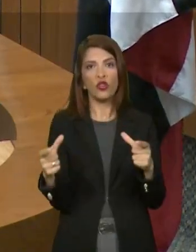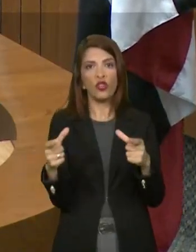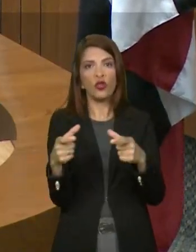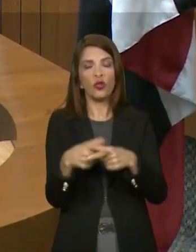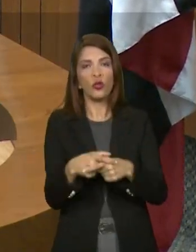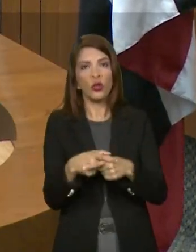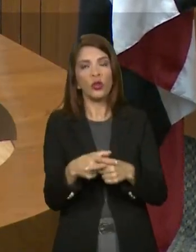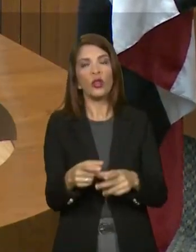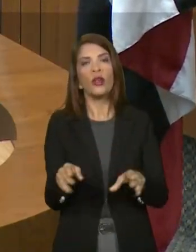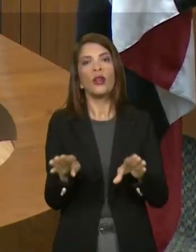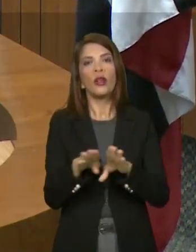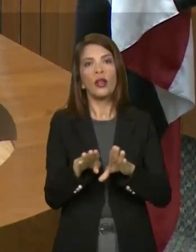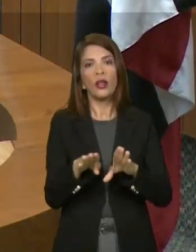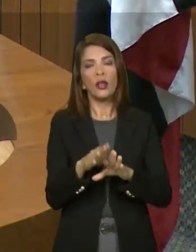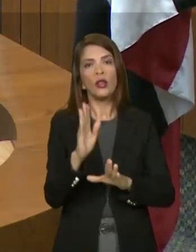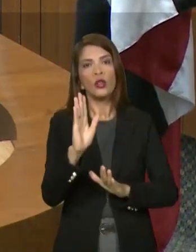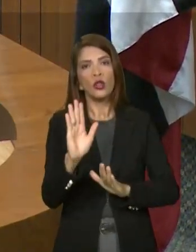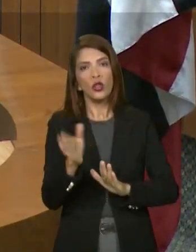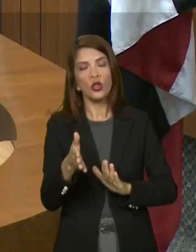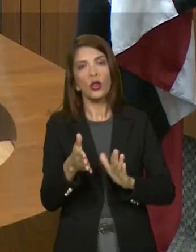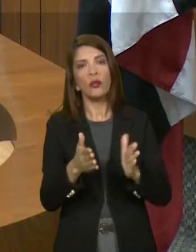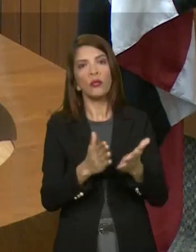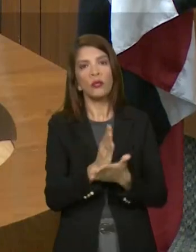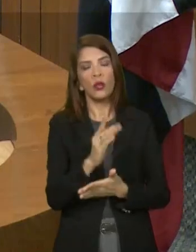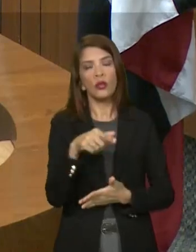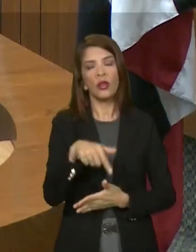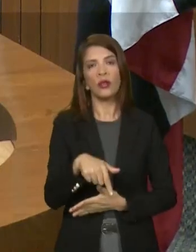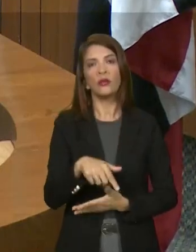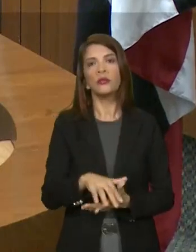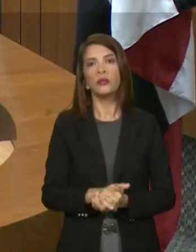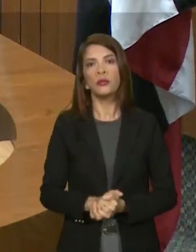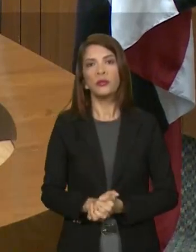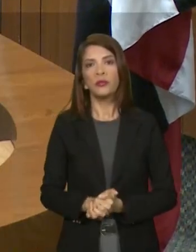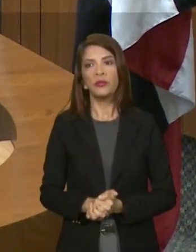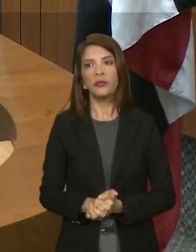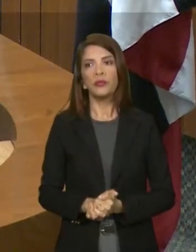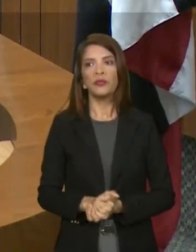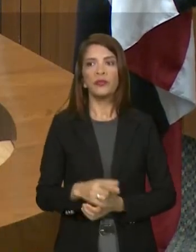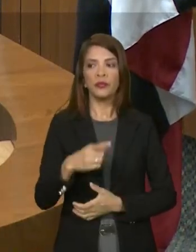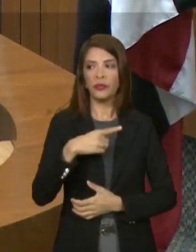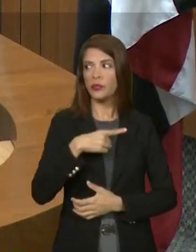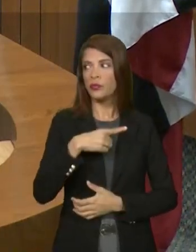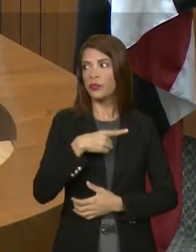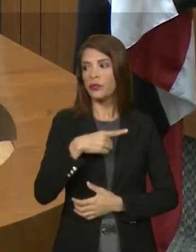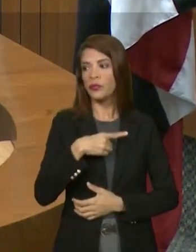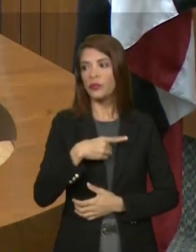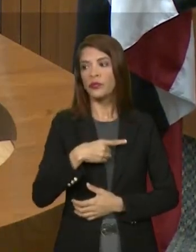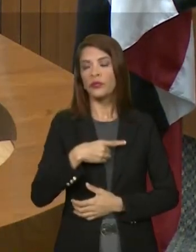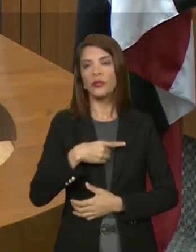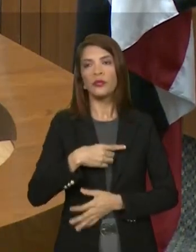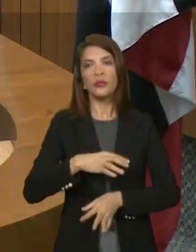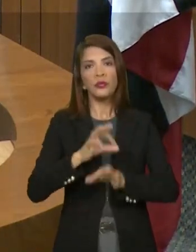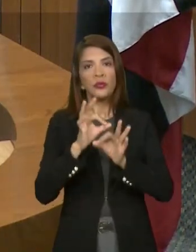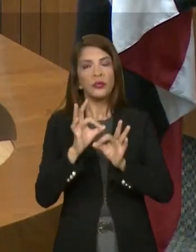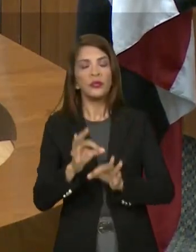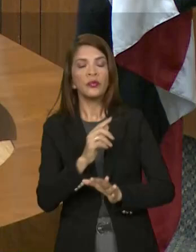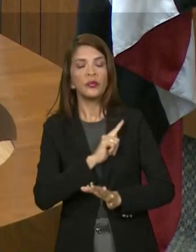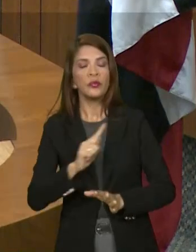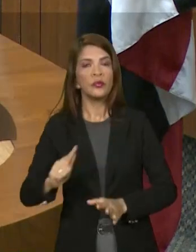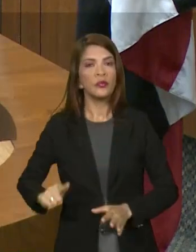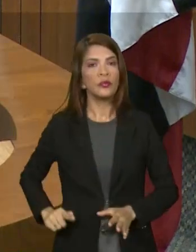está protocolado aqui nesse poder. E em breve, tenho certeza que o nosso governador vai dar início a essa